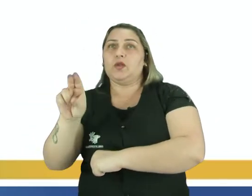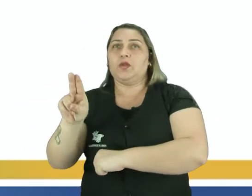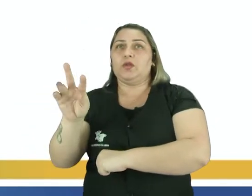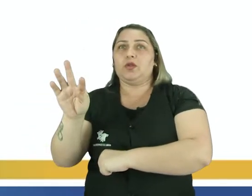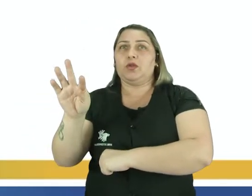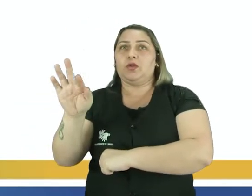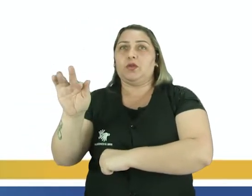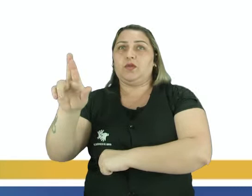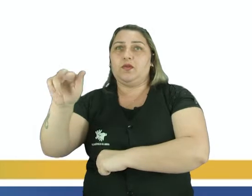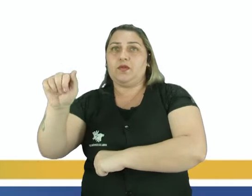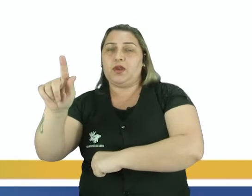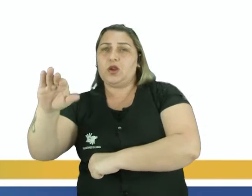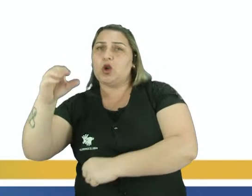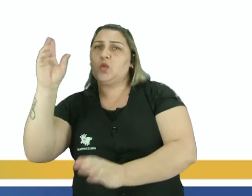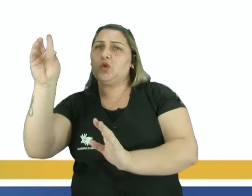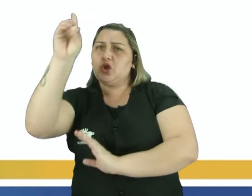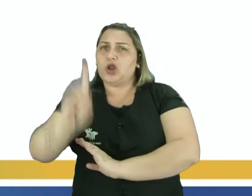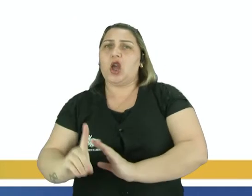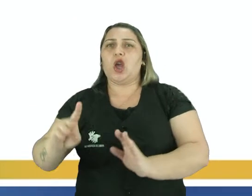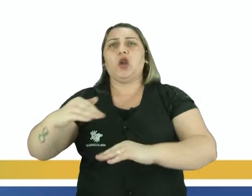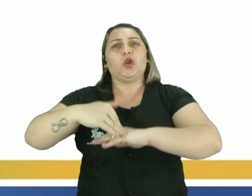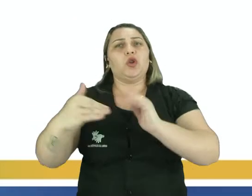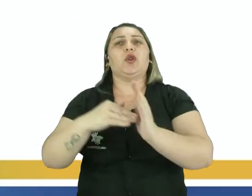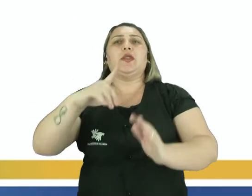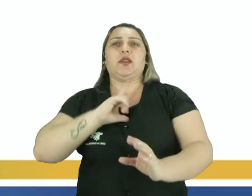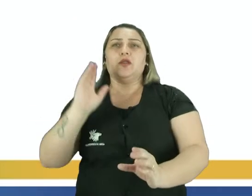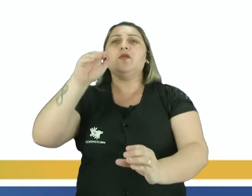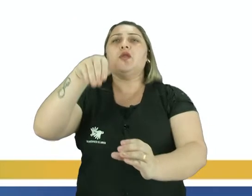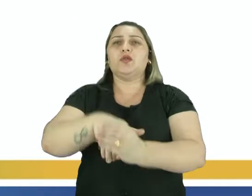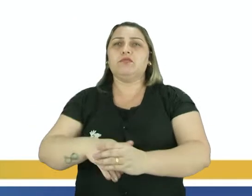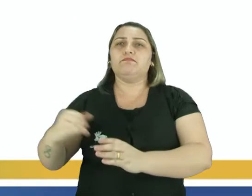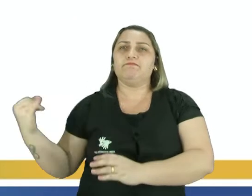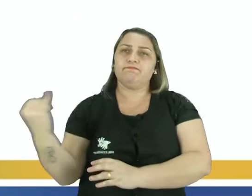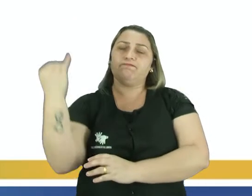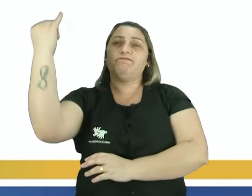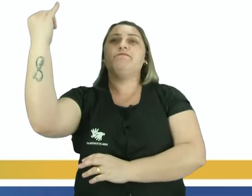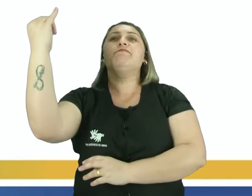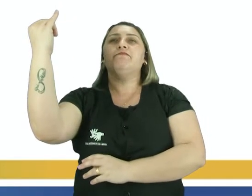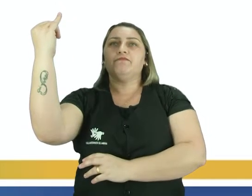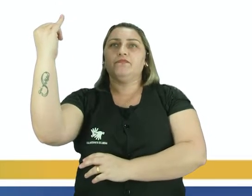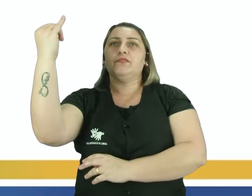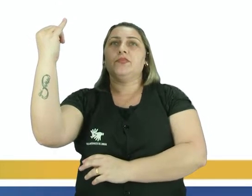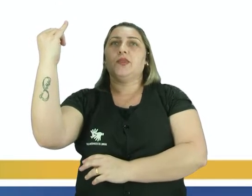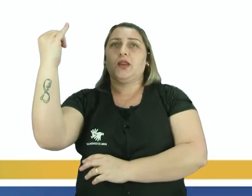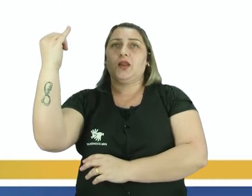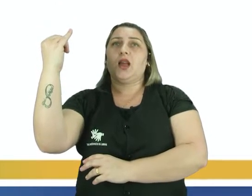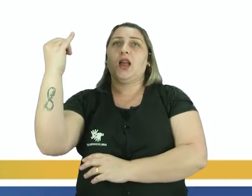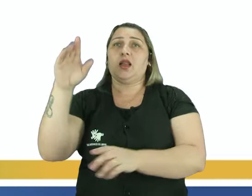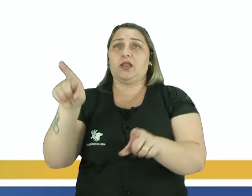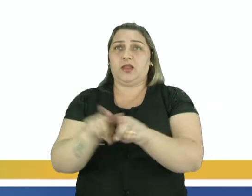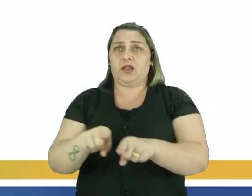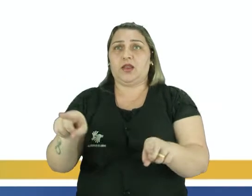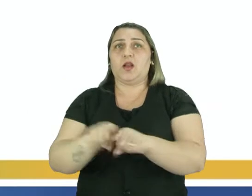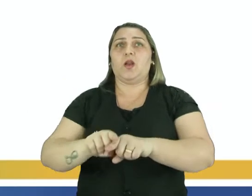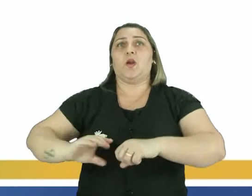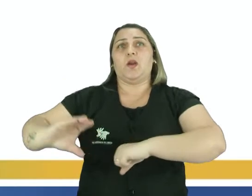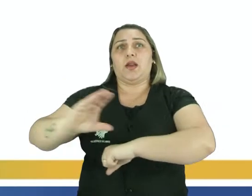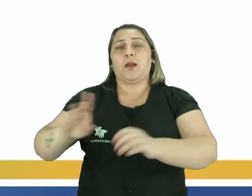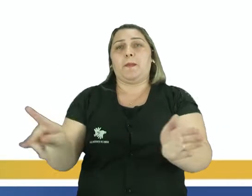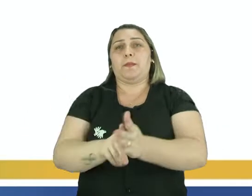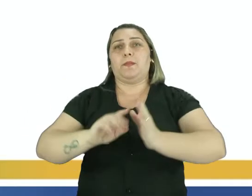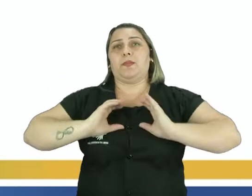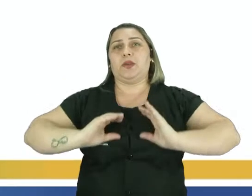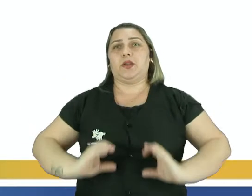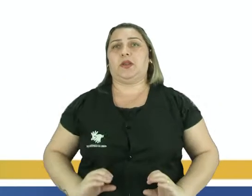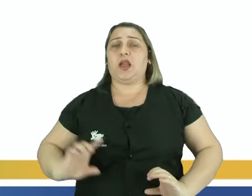todos têm de votar, certo? Ganhasse uma enorme importância. Tanto é que passa a ser considerada a Constituição Cidadã.